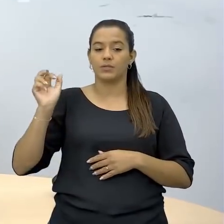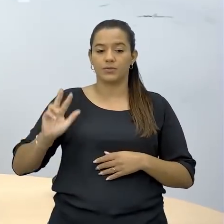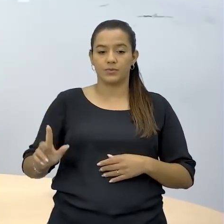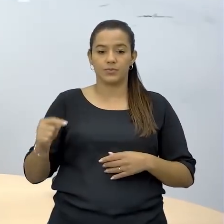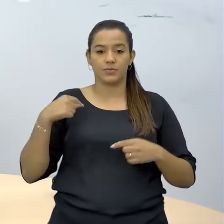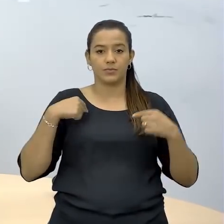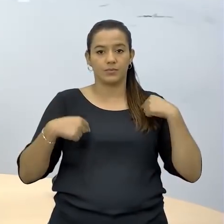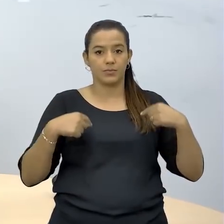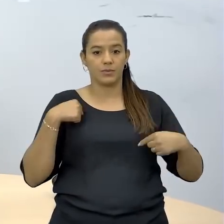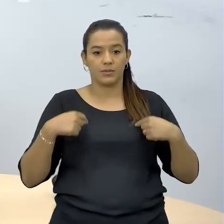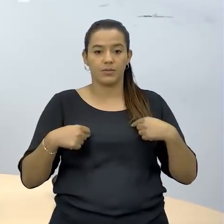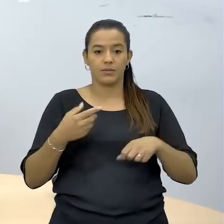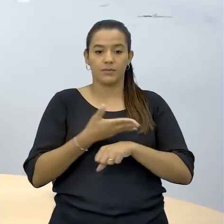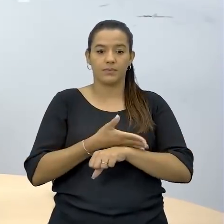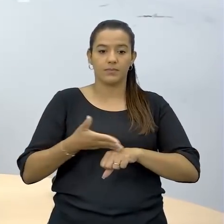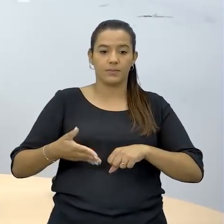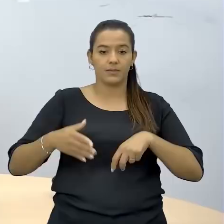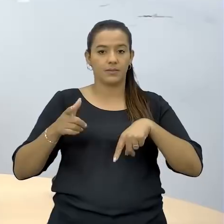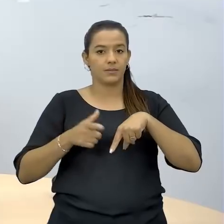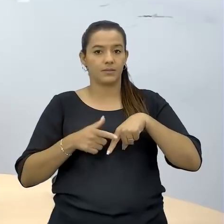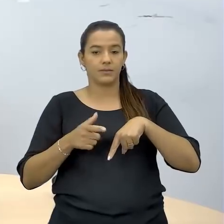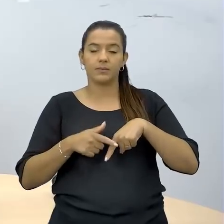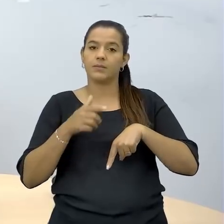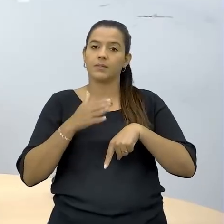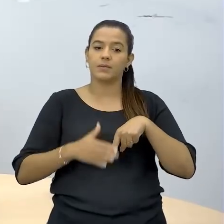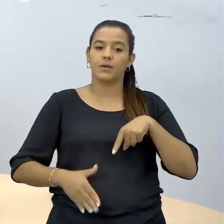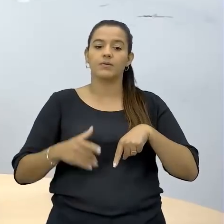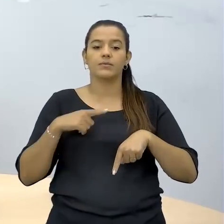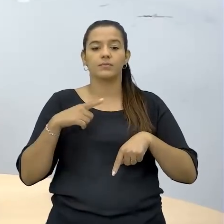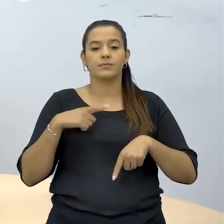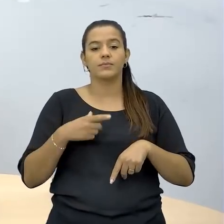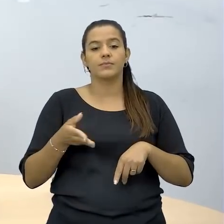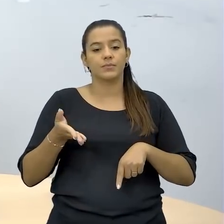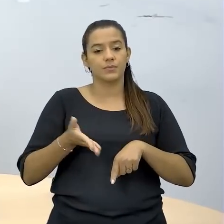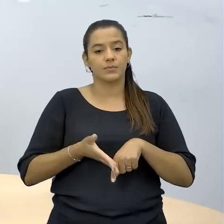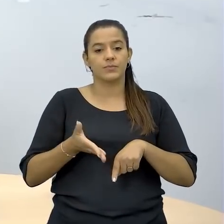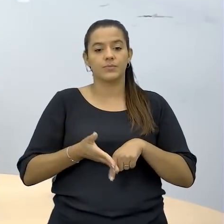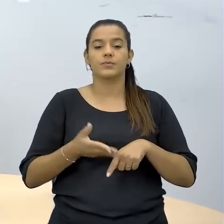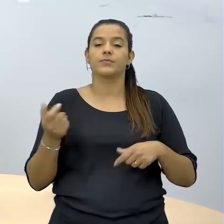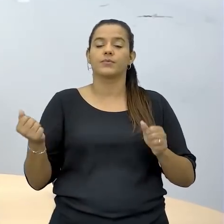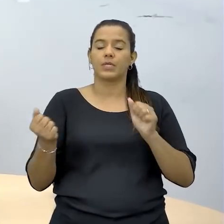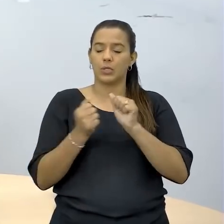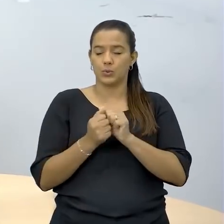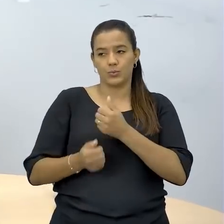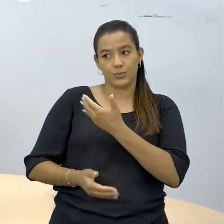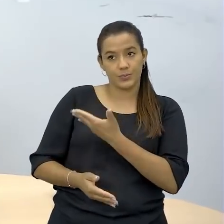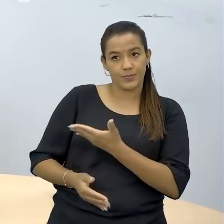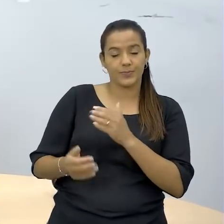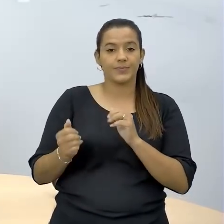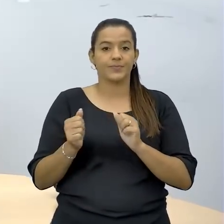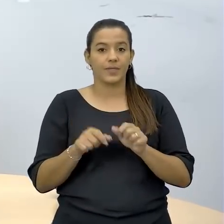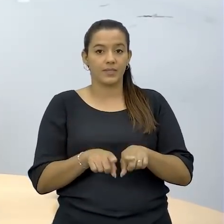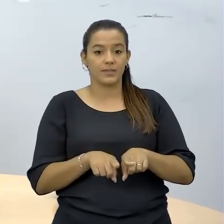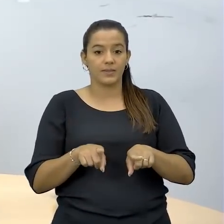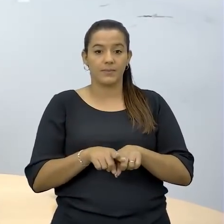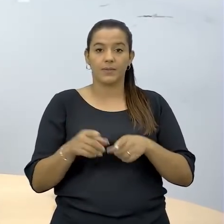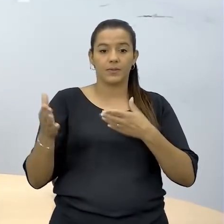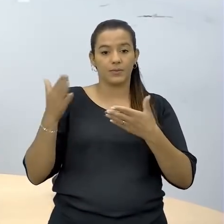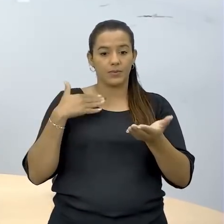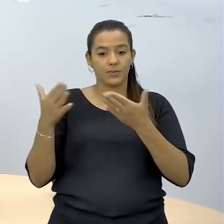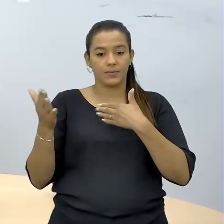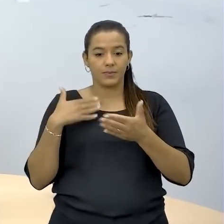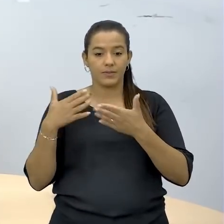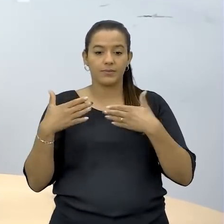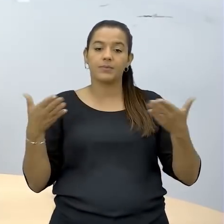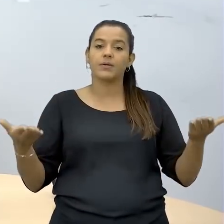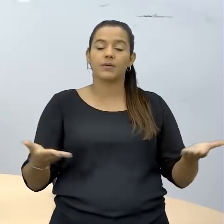bolinha branca e calça jeans. E vou participar aí junto com o Marcos desse bate-papo, né,